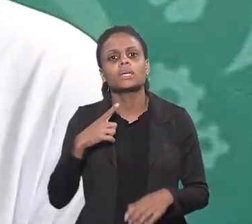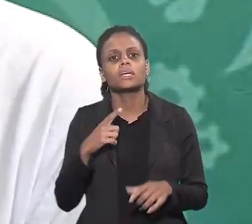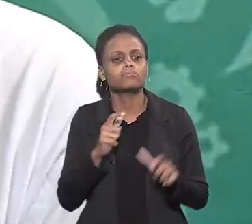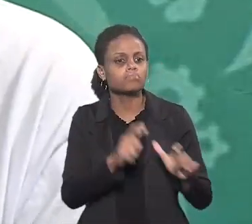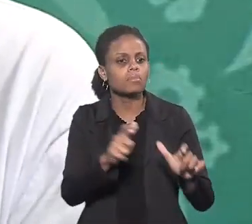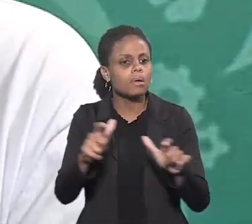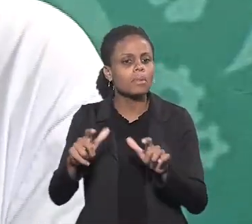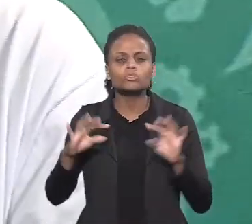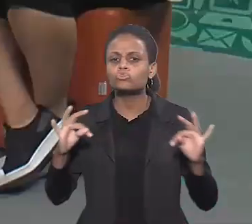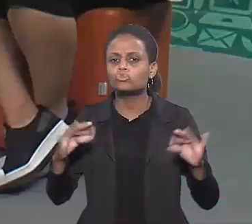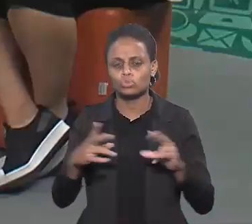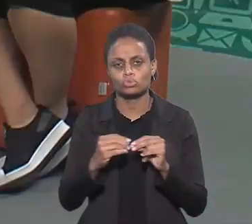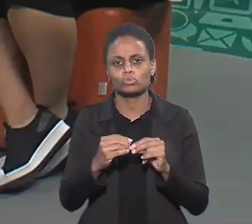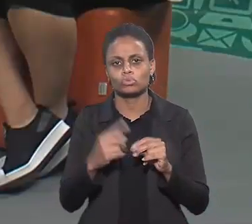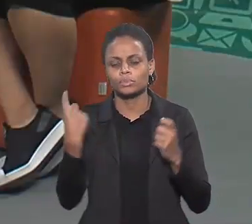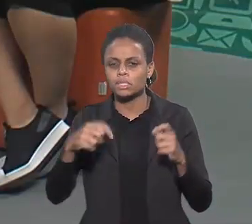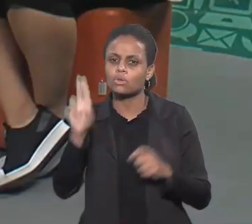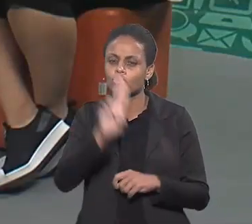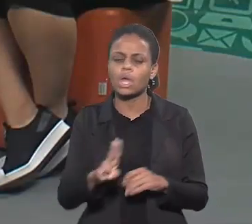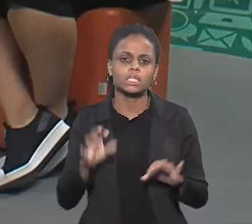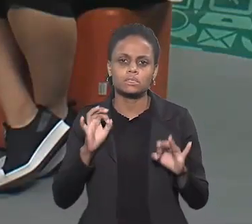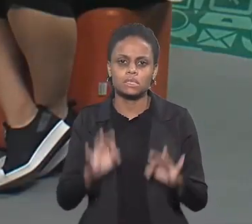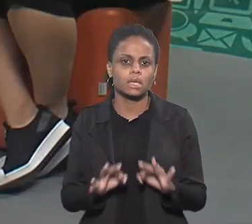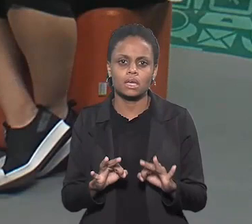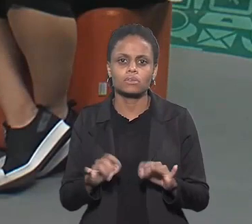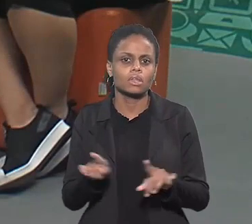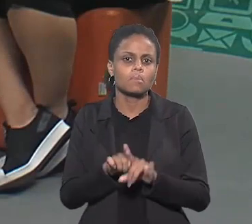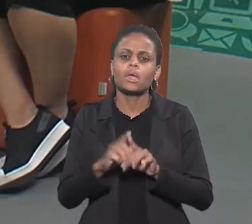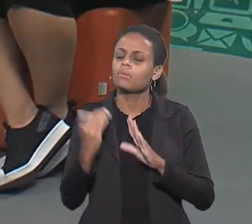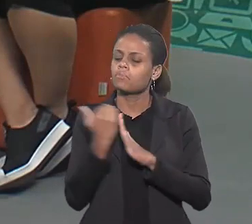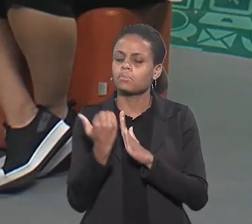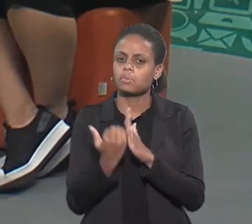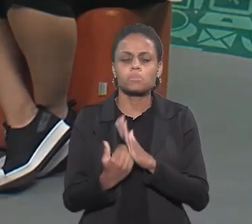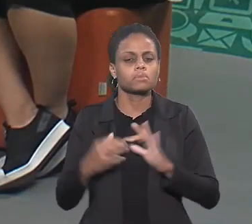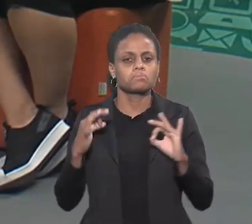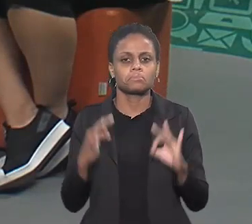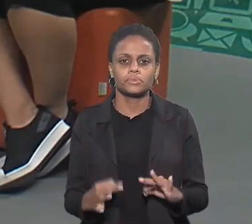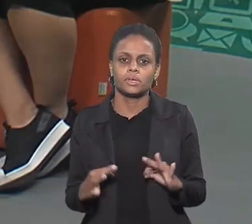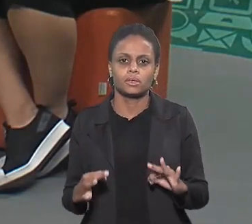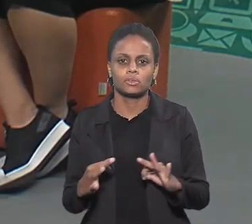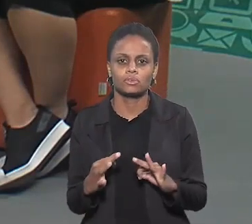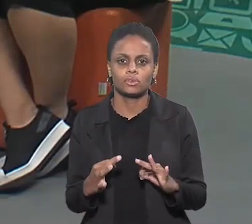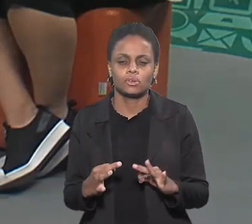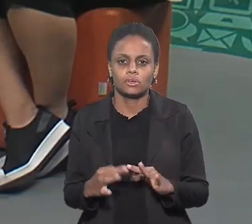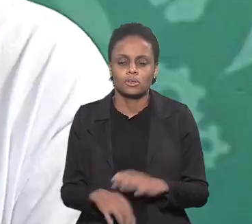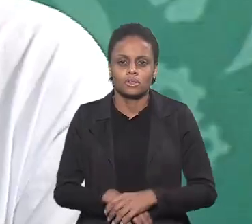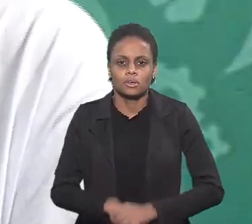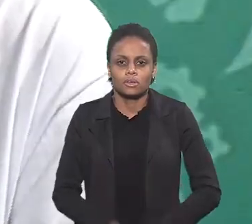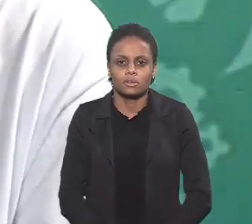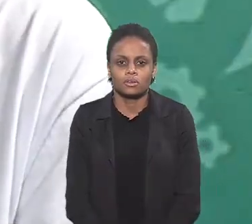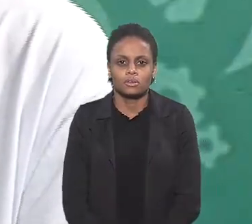há espaço para todo mundo, desde que seja bem utilizado, bem regulamentado e que